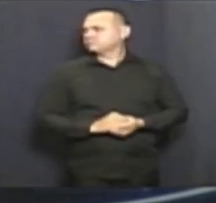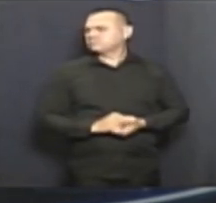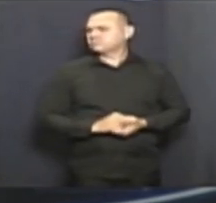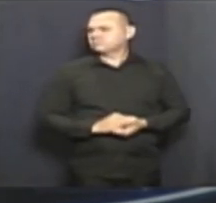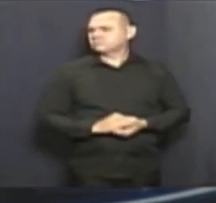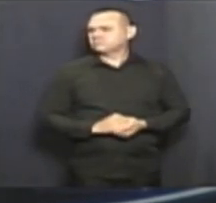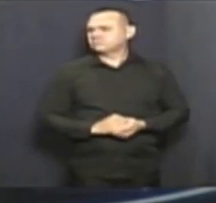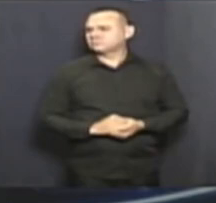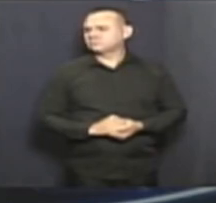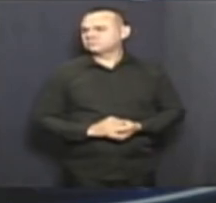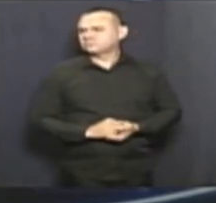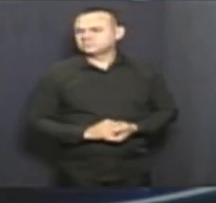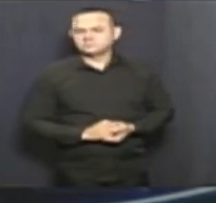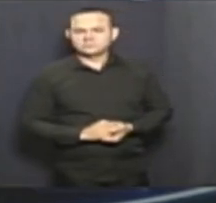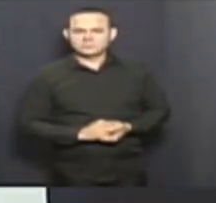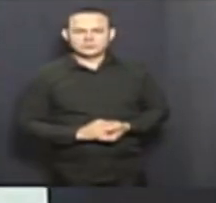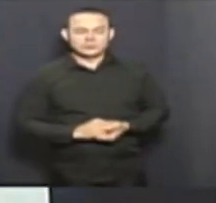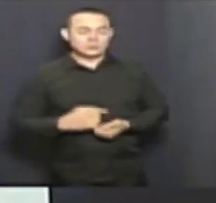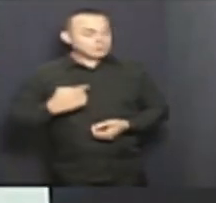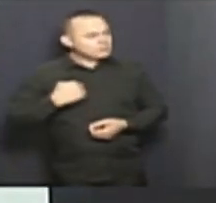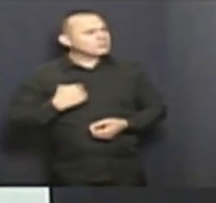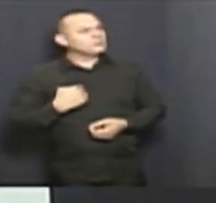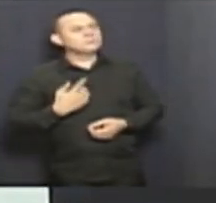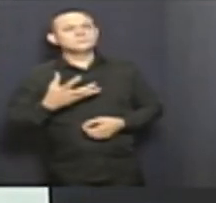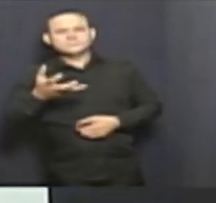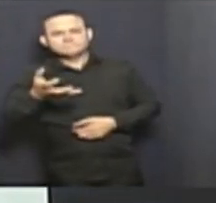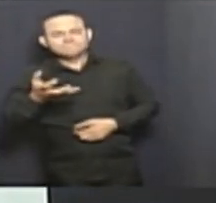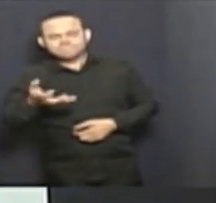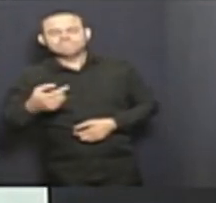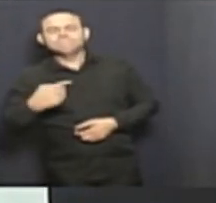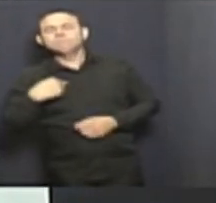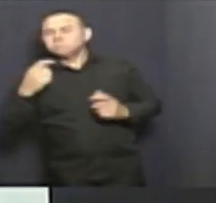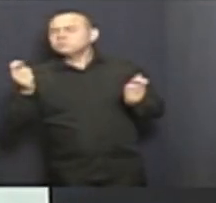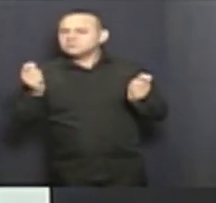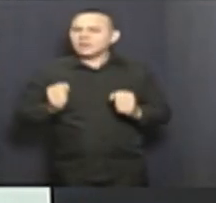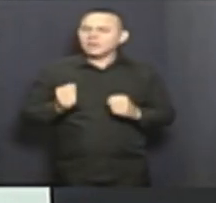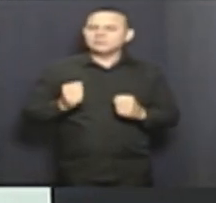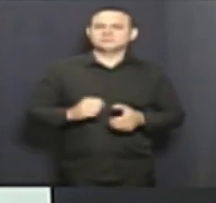ao eu gostaria que nós pudéssemos